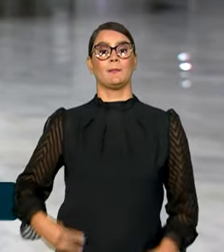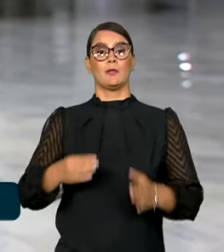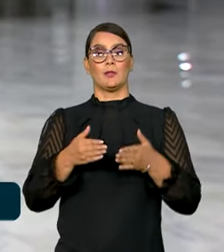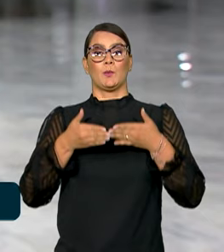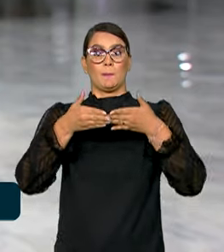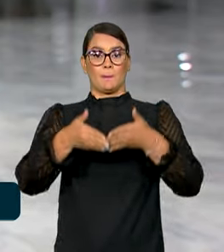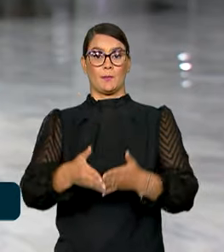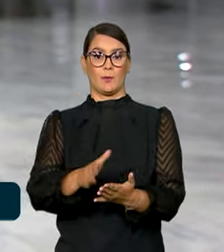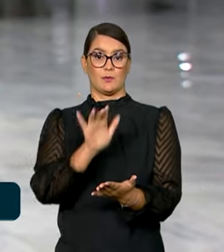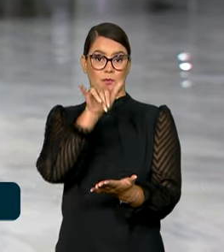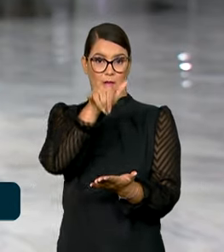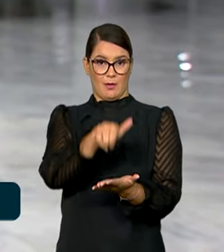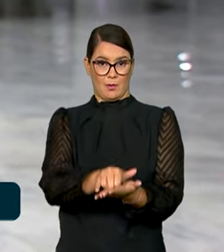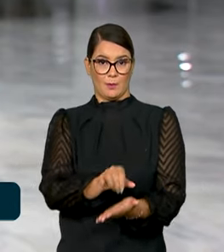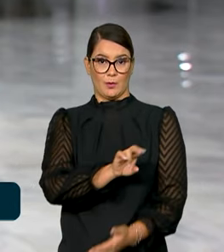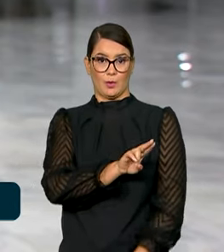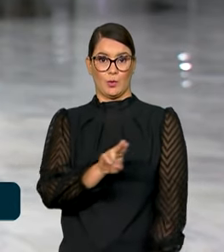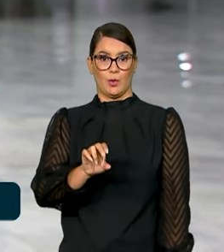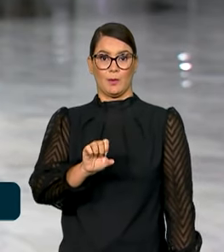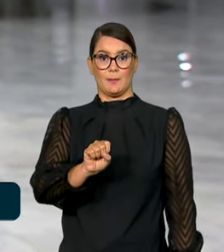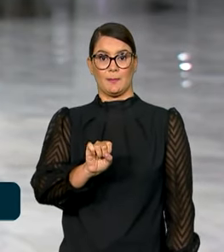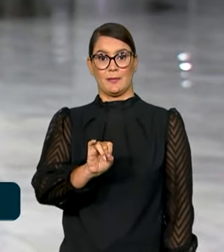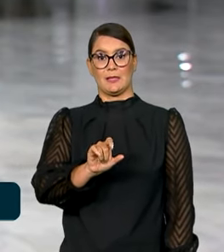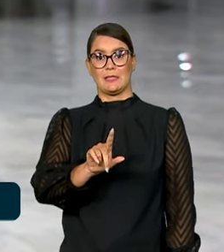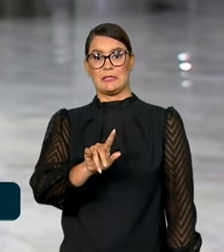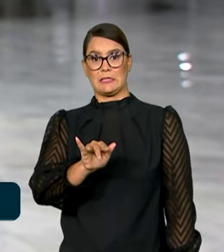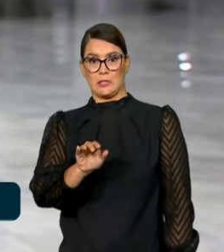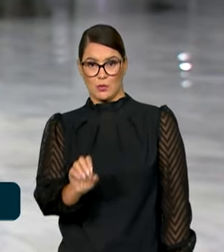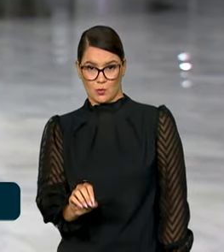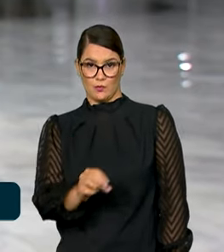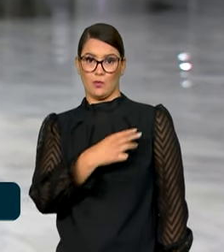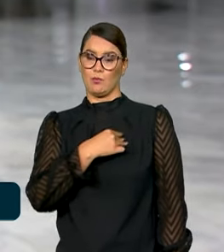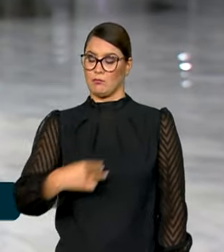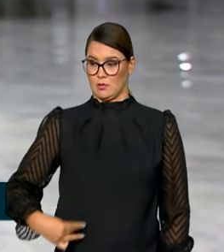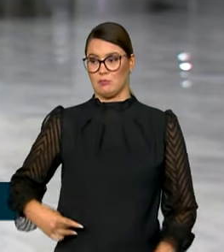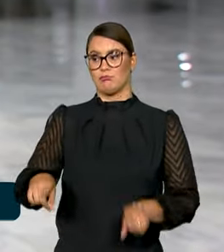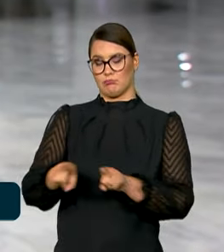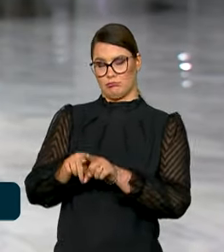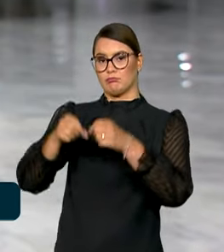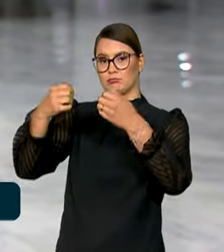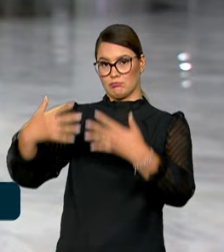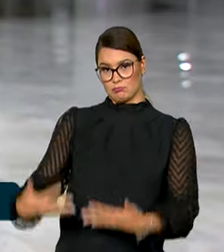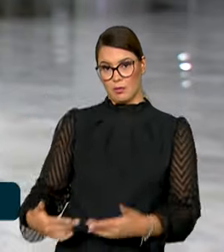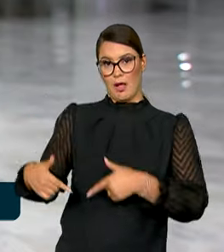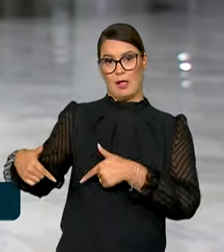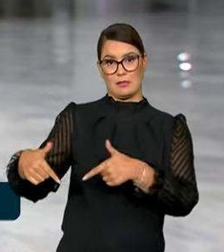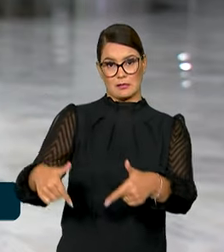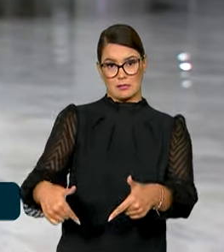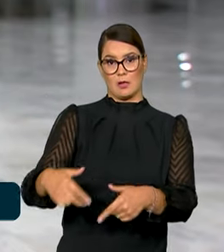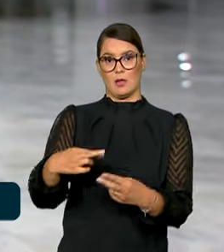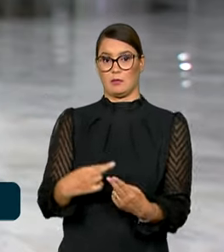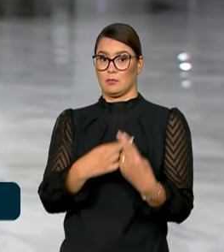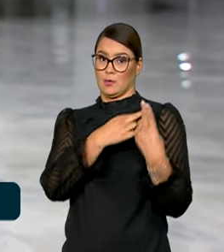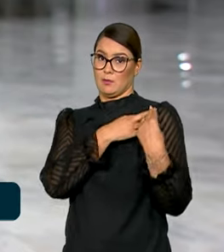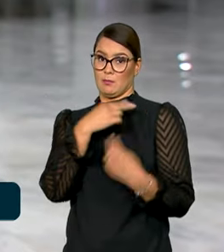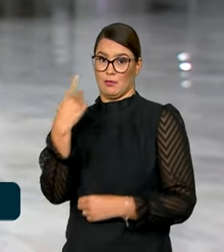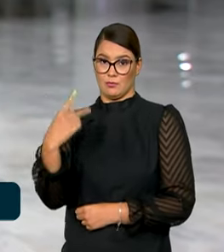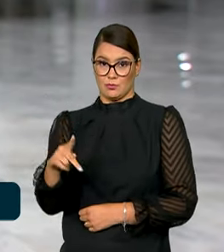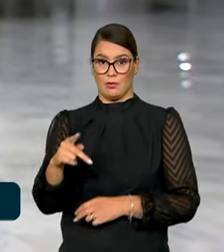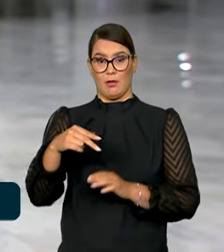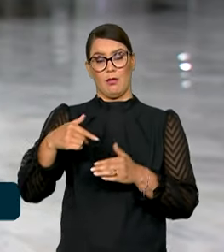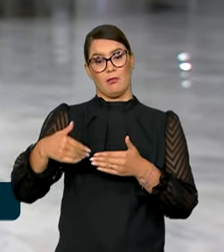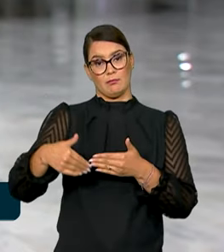e Aeroportos, Silvio Costa Filho. O ministro também falou sobre as ações da pasta que estão previstas